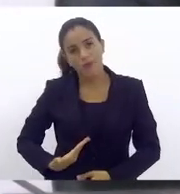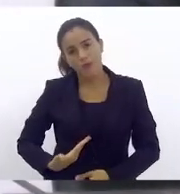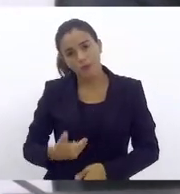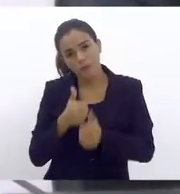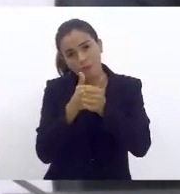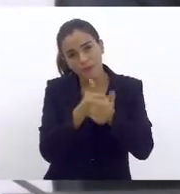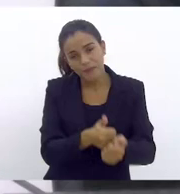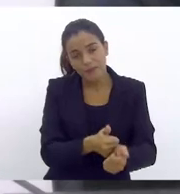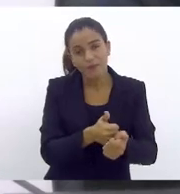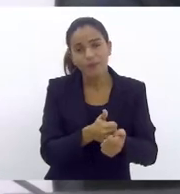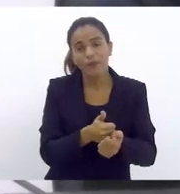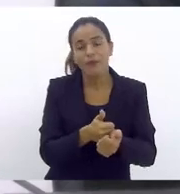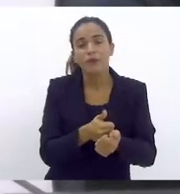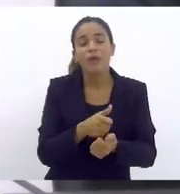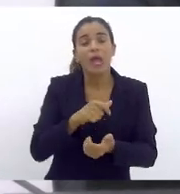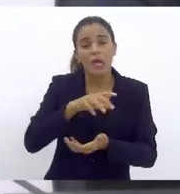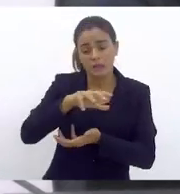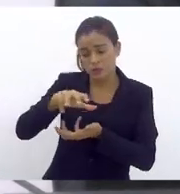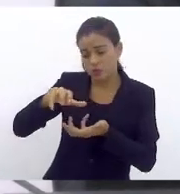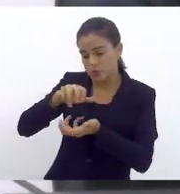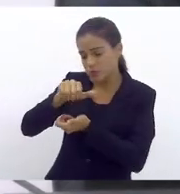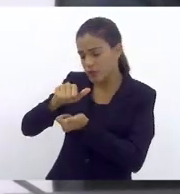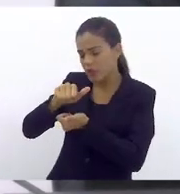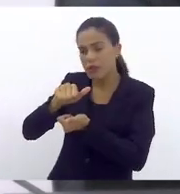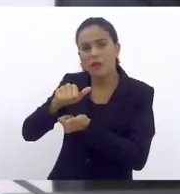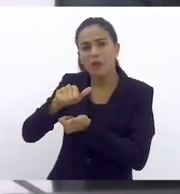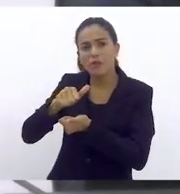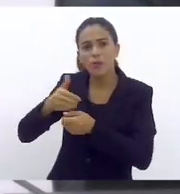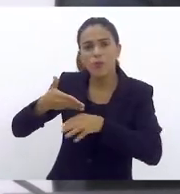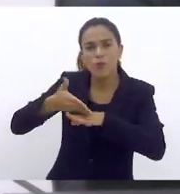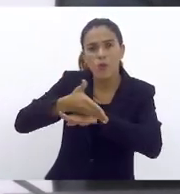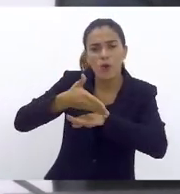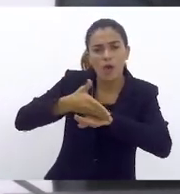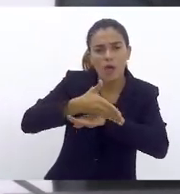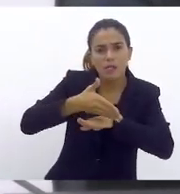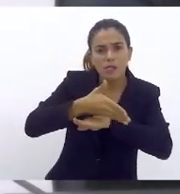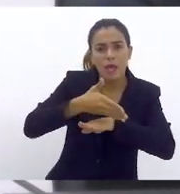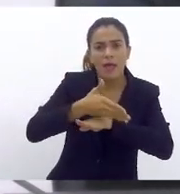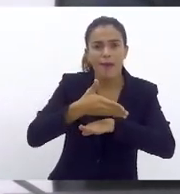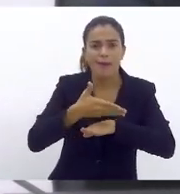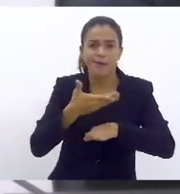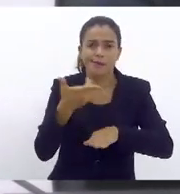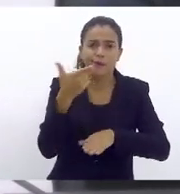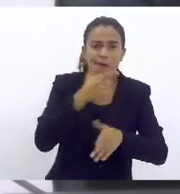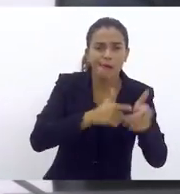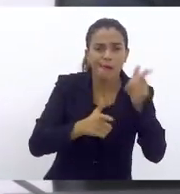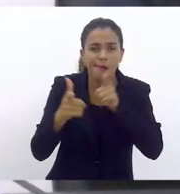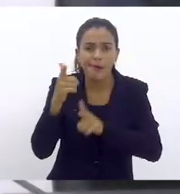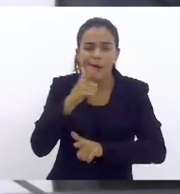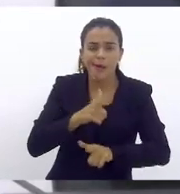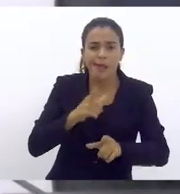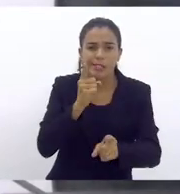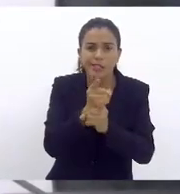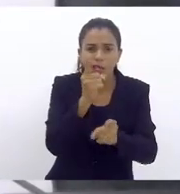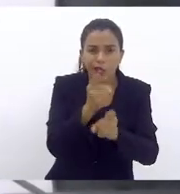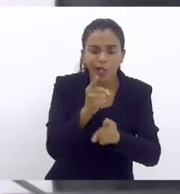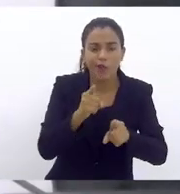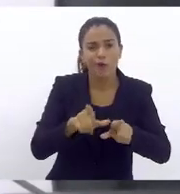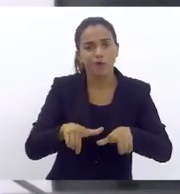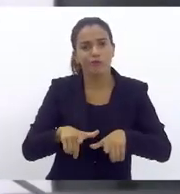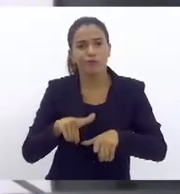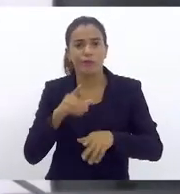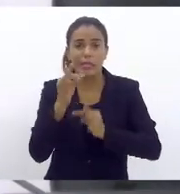sem que essa sustentabilidade do acesso as tecnologias para diagnóstico tratamento prevenção e